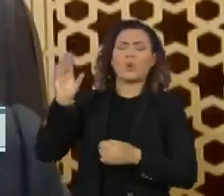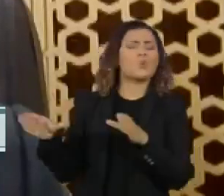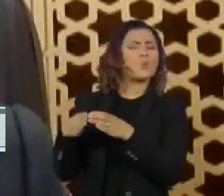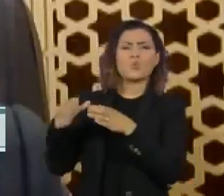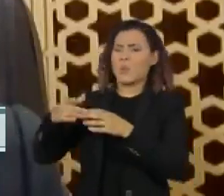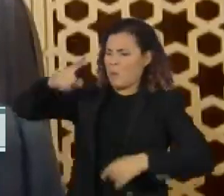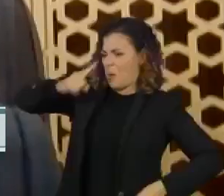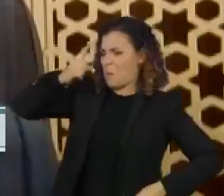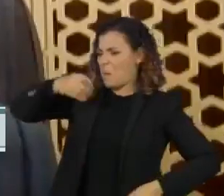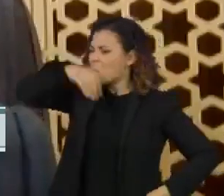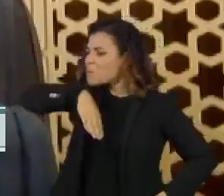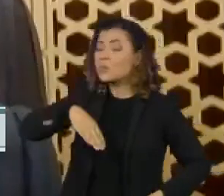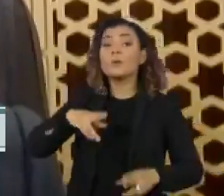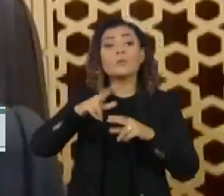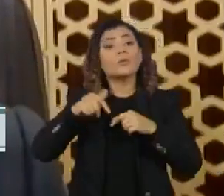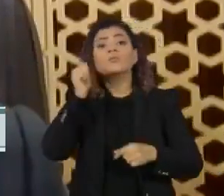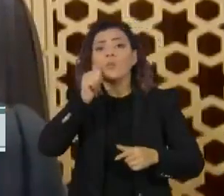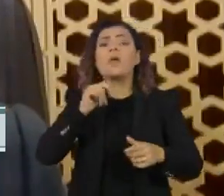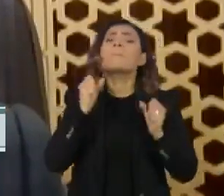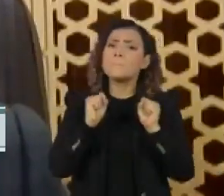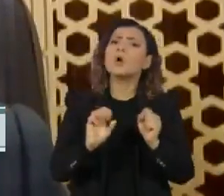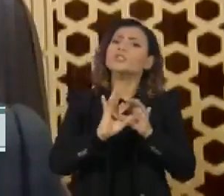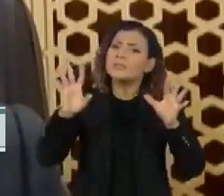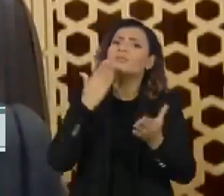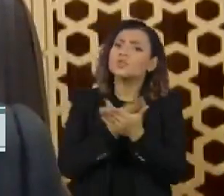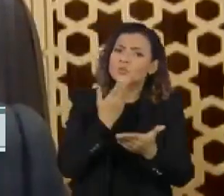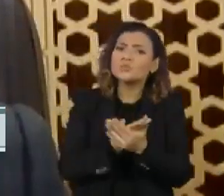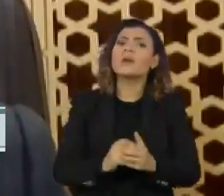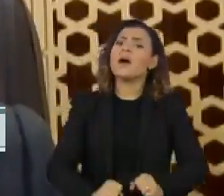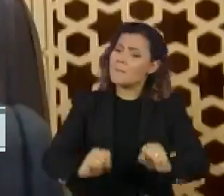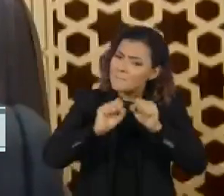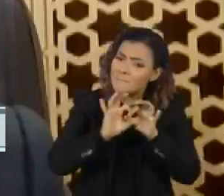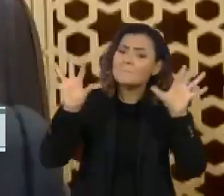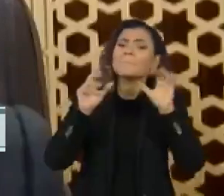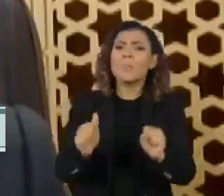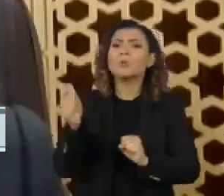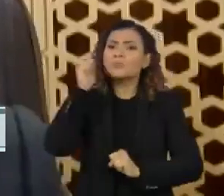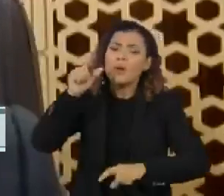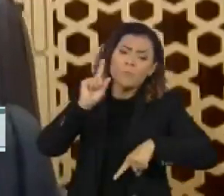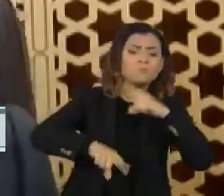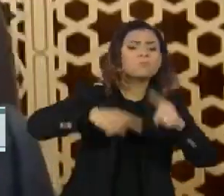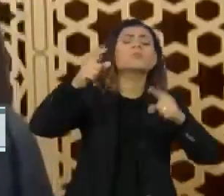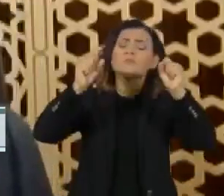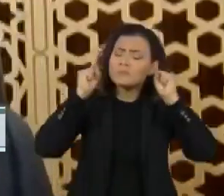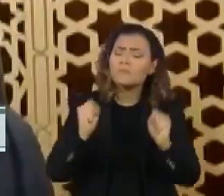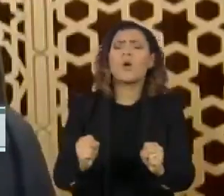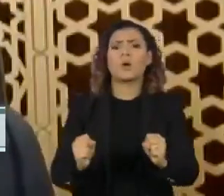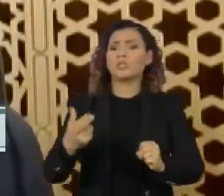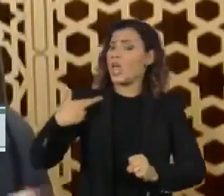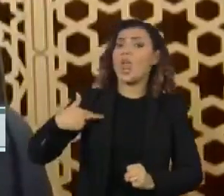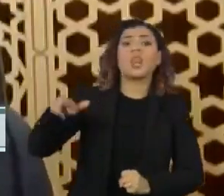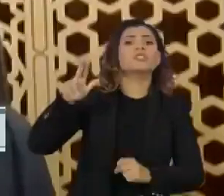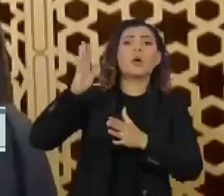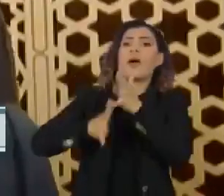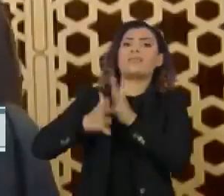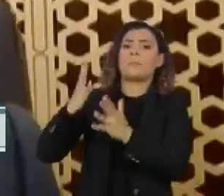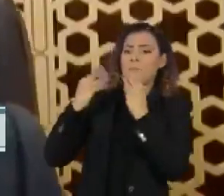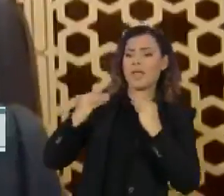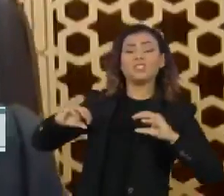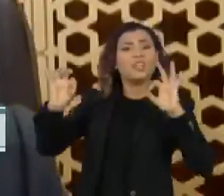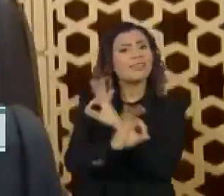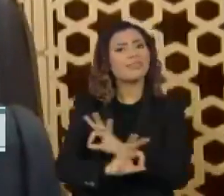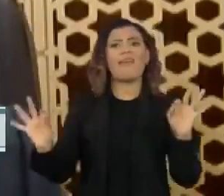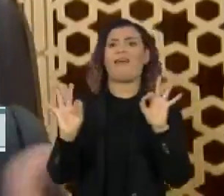que realmente ela pode estudar, pode chegar onde ela quis chegar. A religião nunca atrapalha